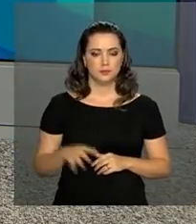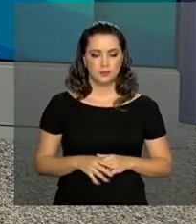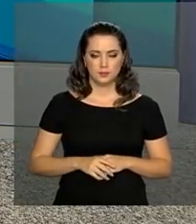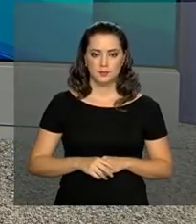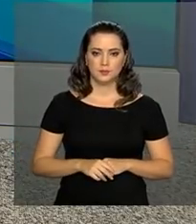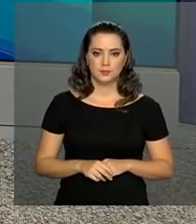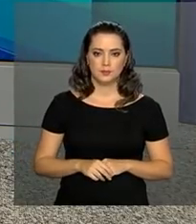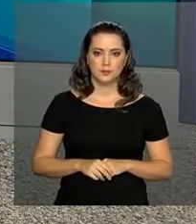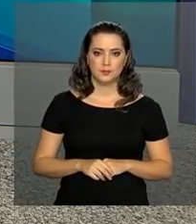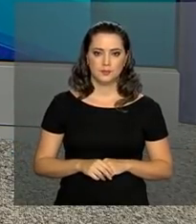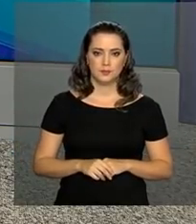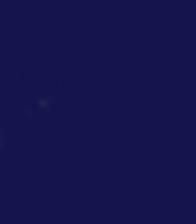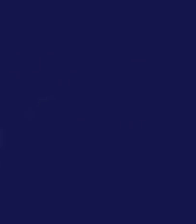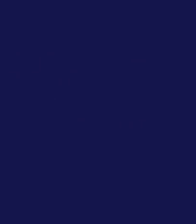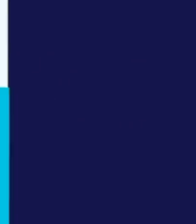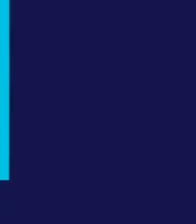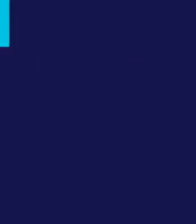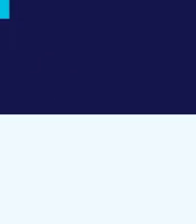do Governo Federal. Tchau!